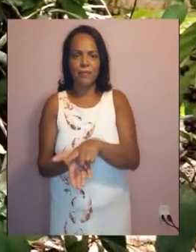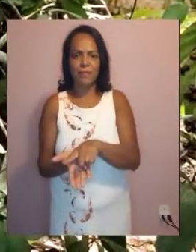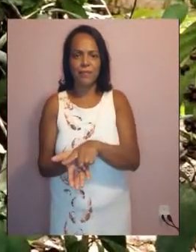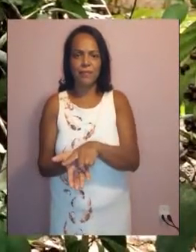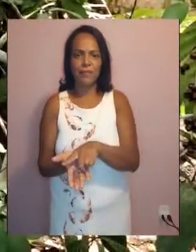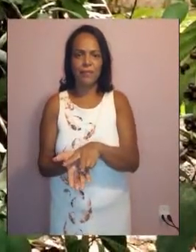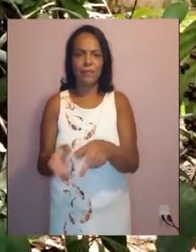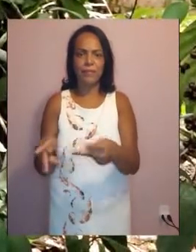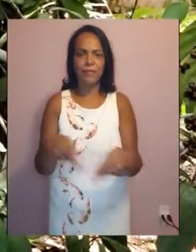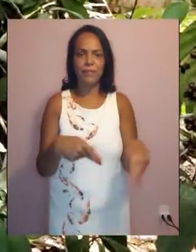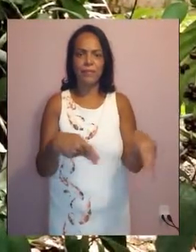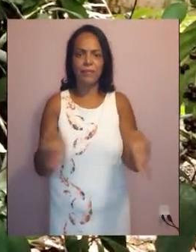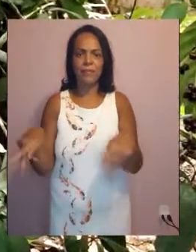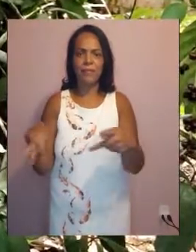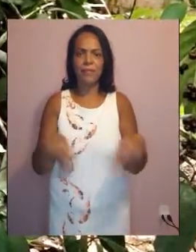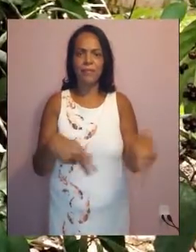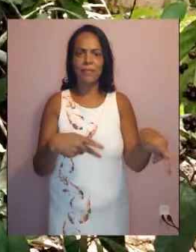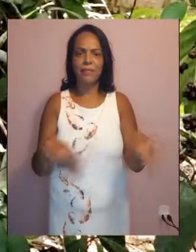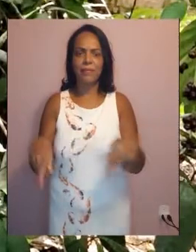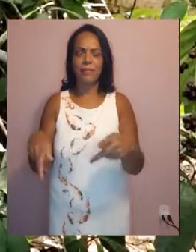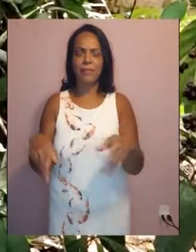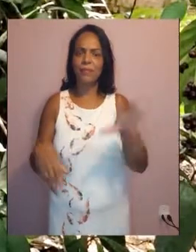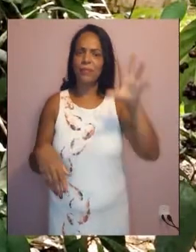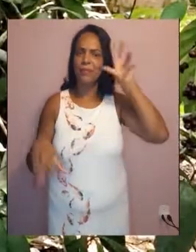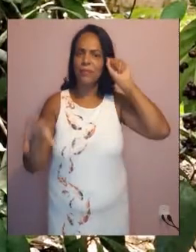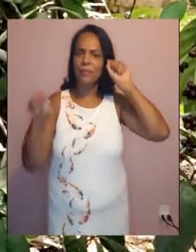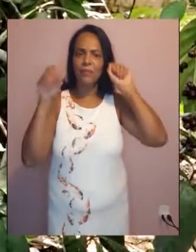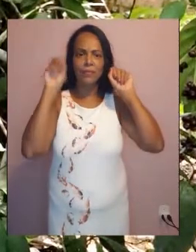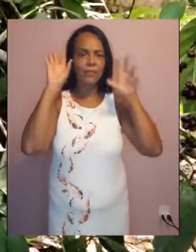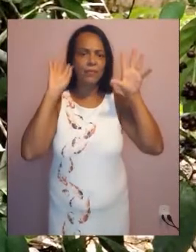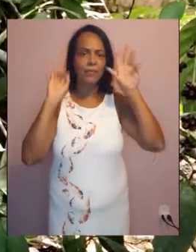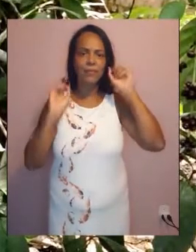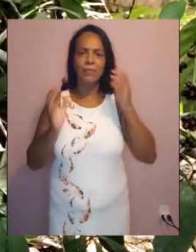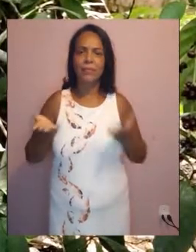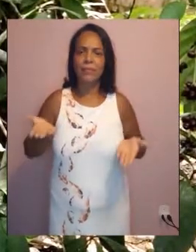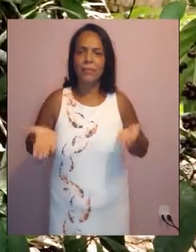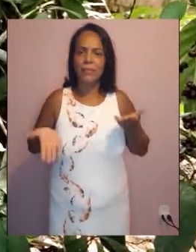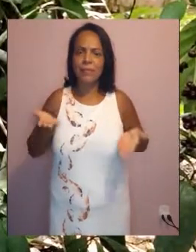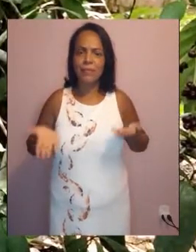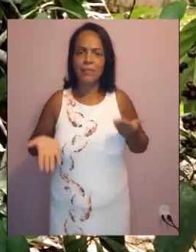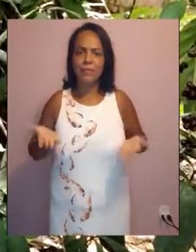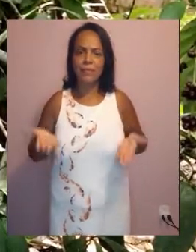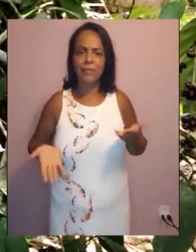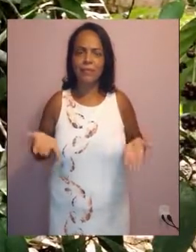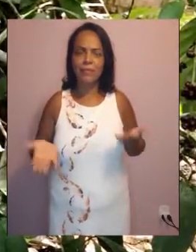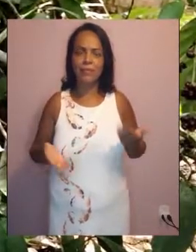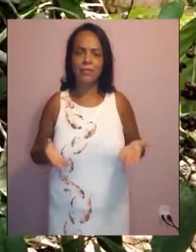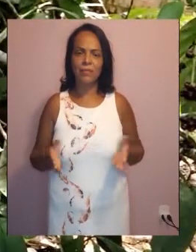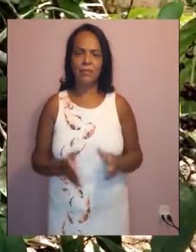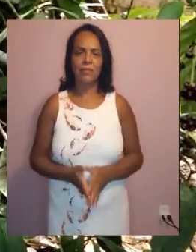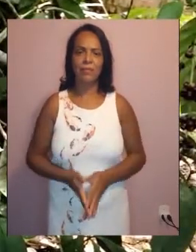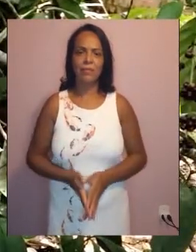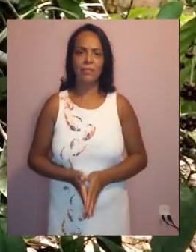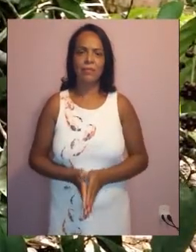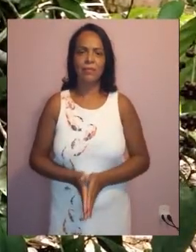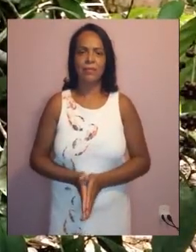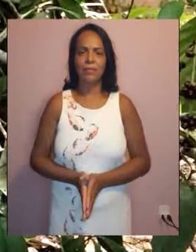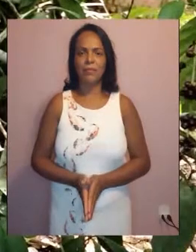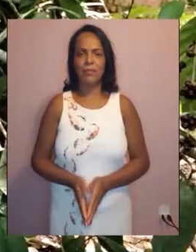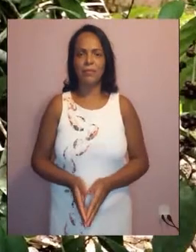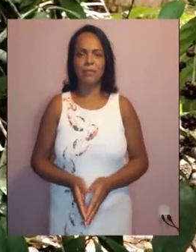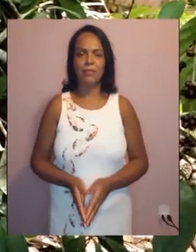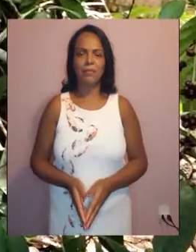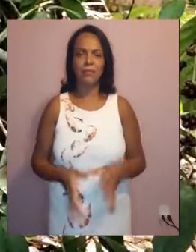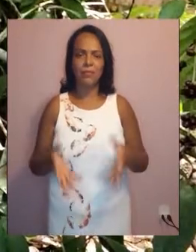Deitou-se na sua rede, escutando com leveza, na sua meditação,